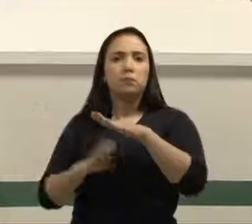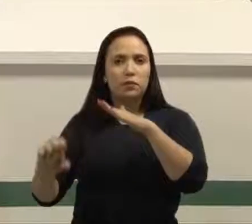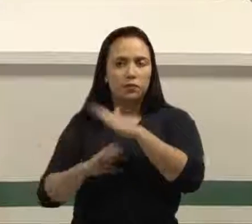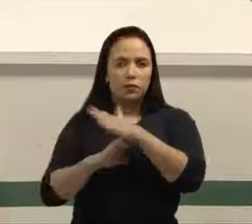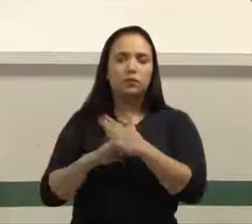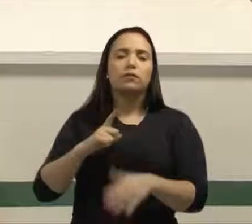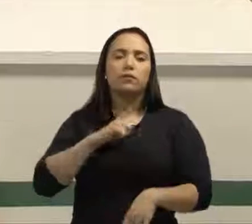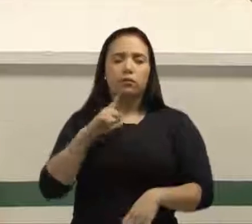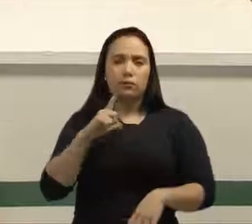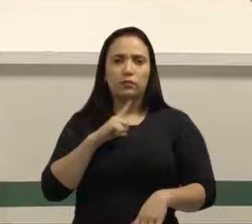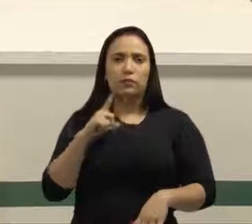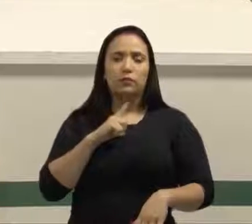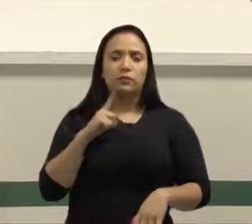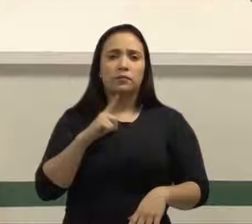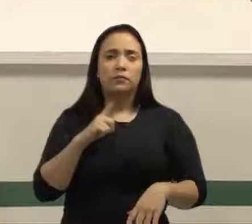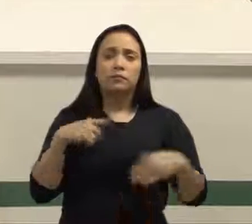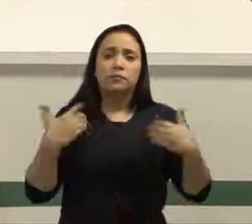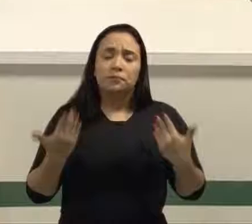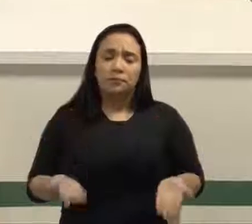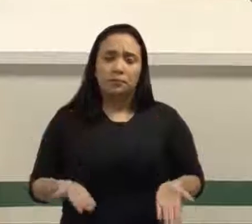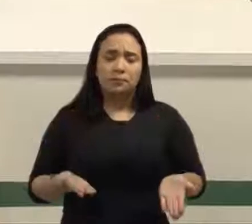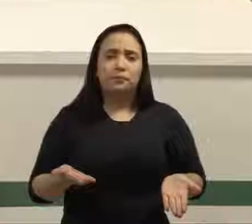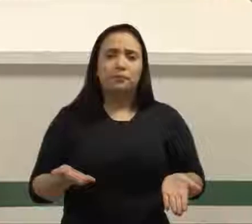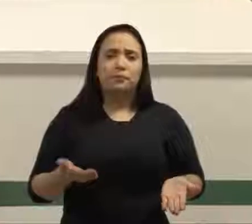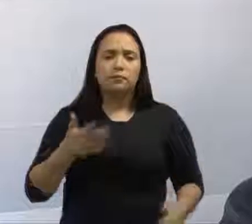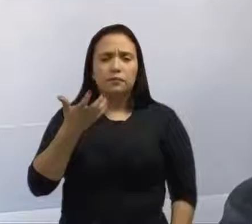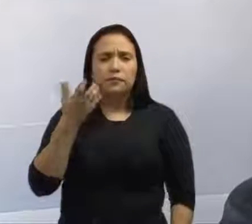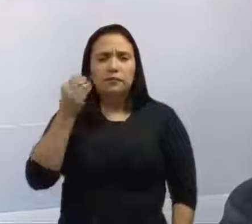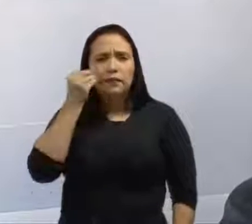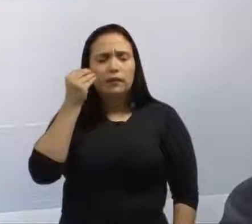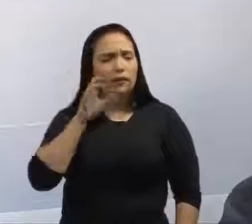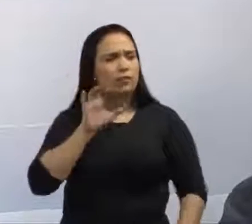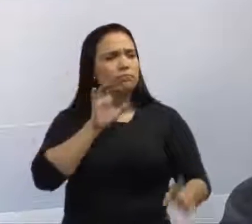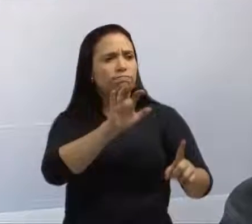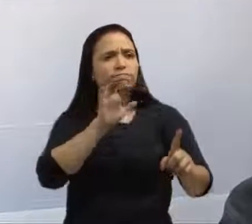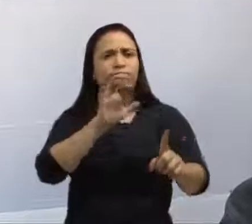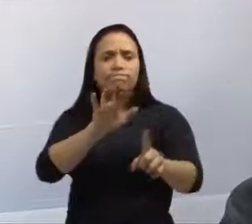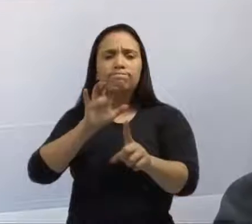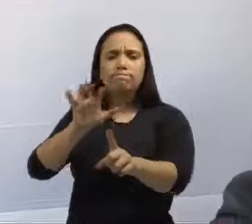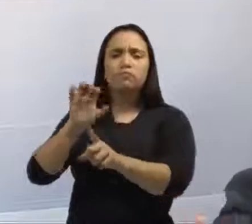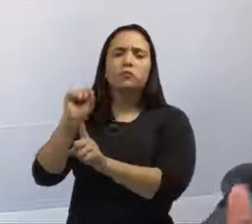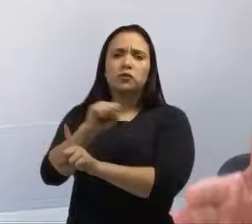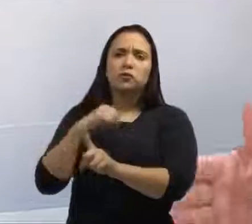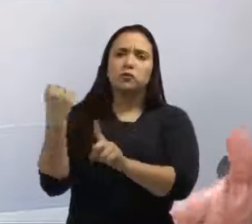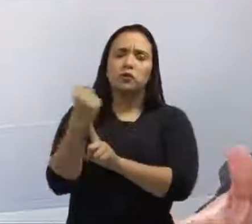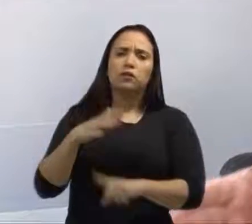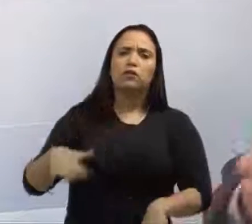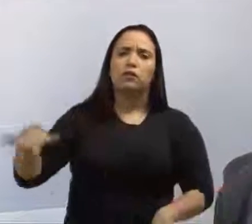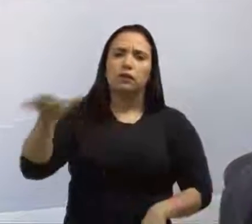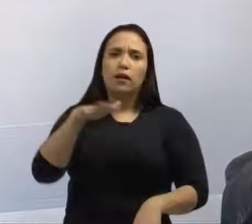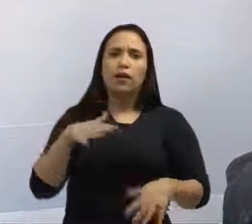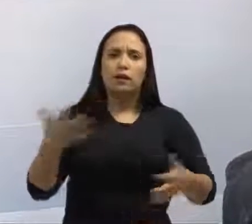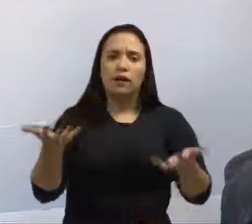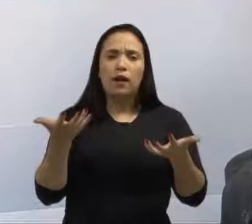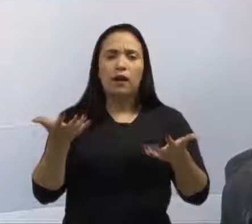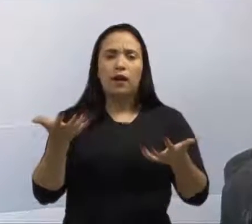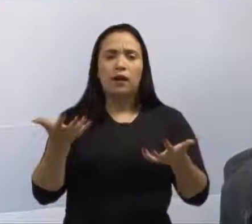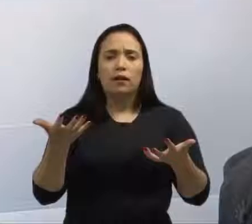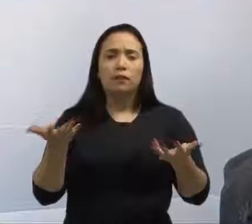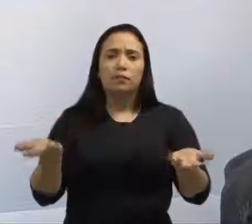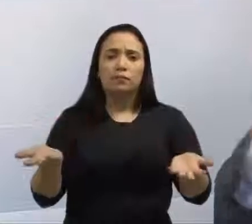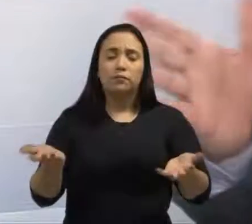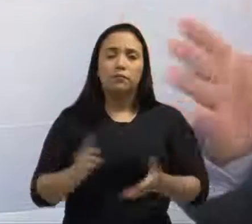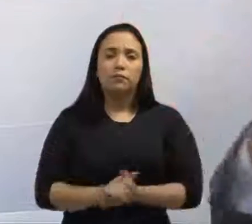dizer... Esse mantra, essa tentativa de criar, até dentro do seio da sociedade,